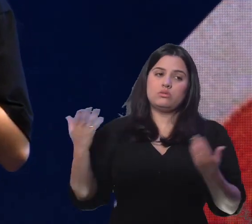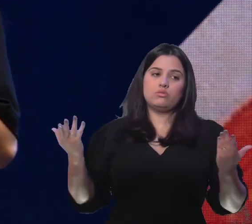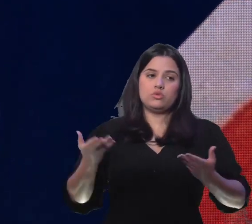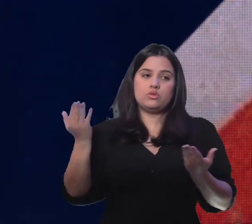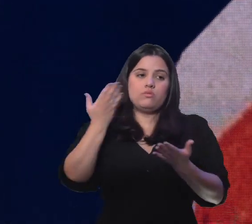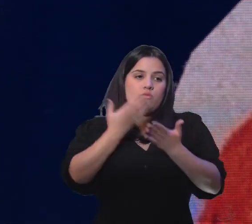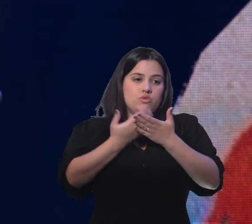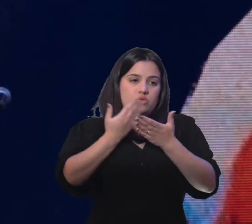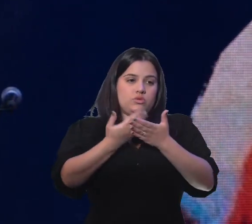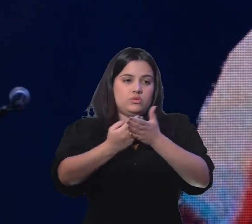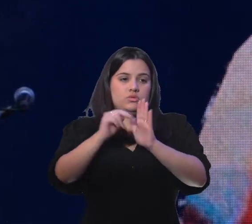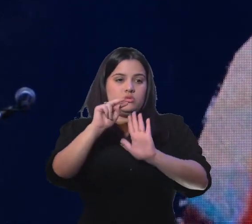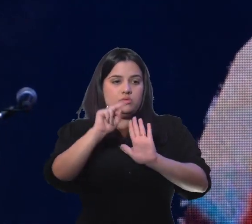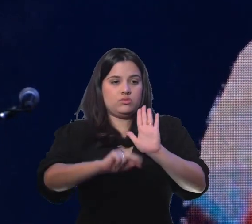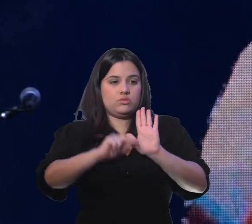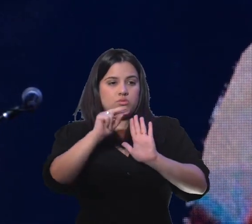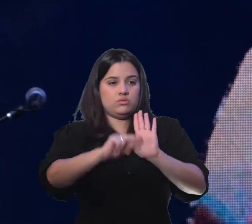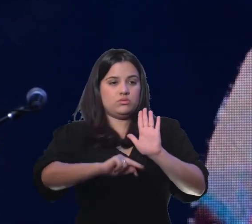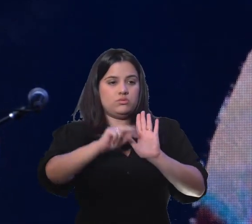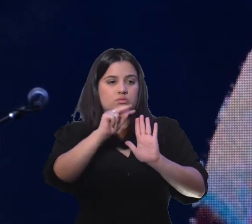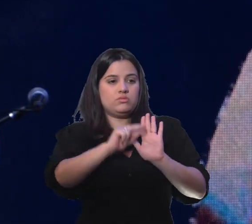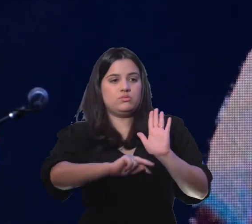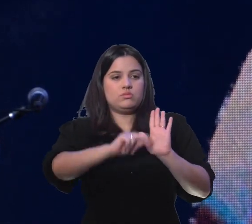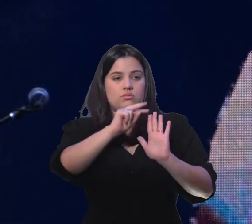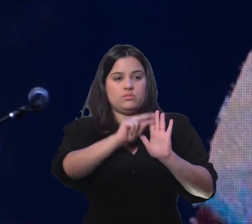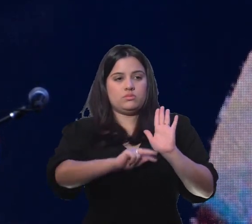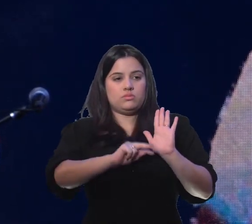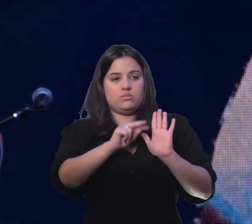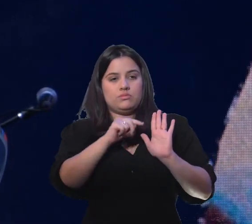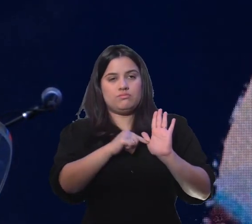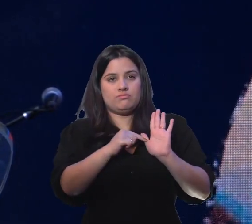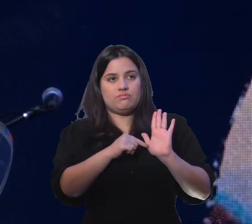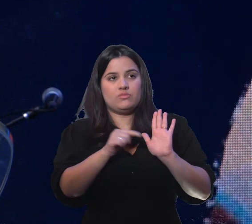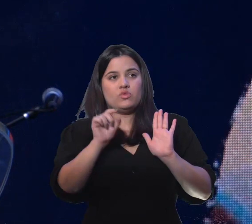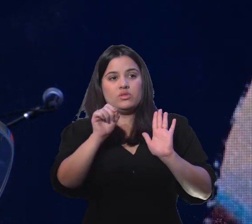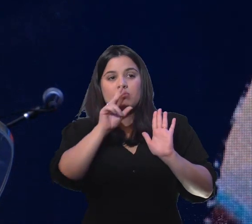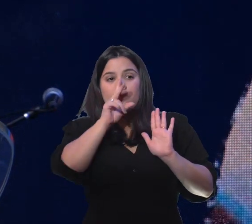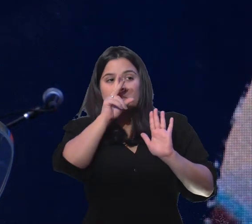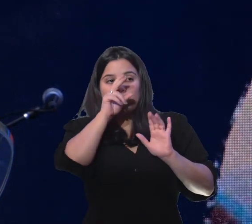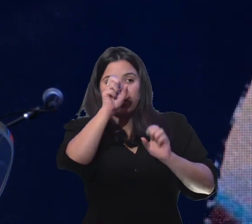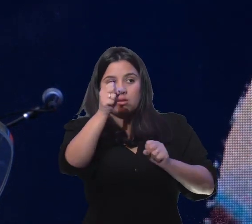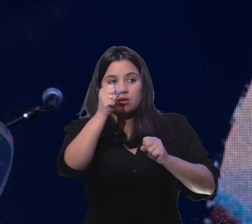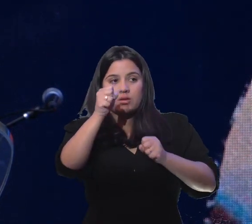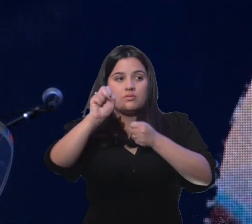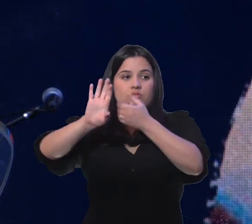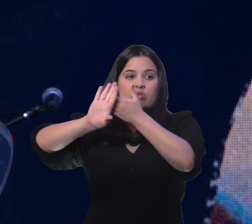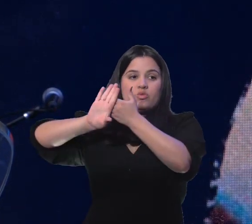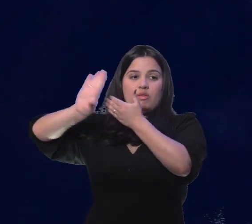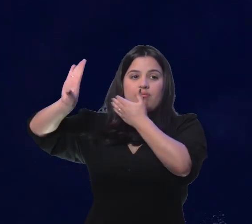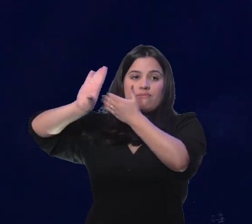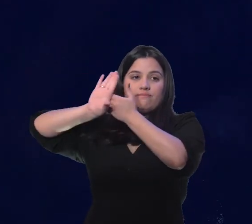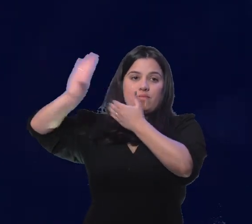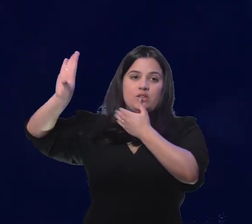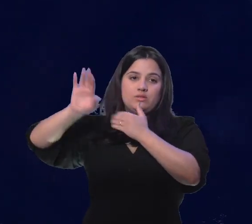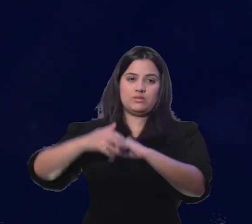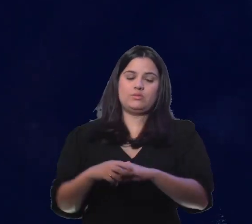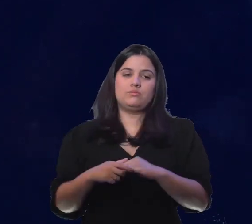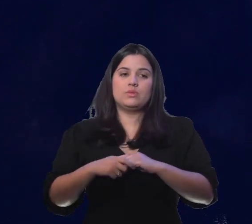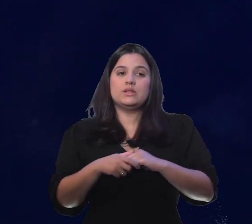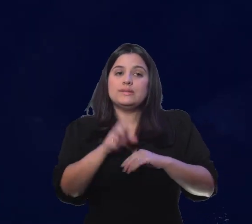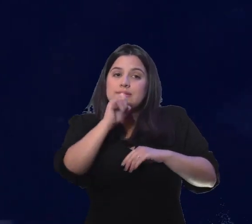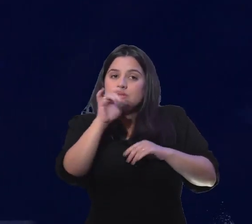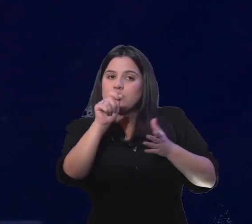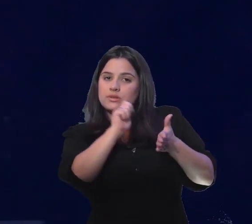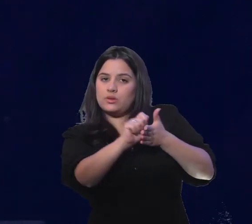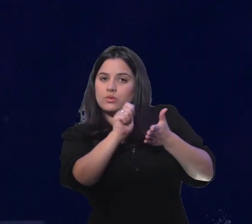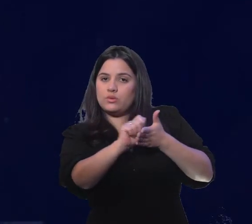texto e entender 3 fortalezas que nos afastam dos propósitos de Deus para as nossas vidas. Se você está anotando aí,